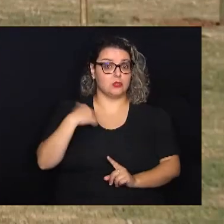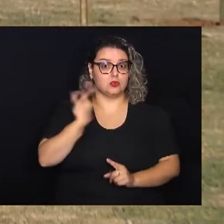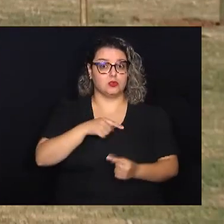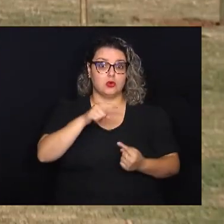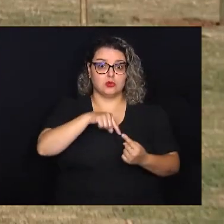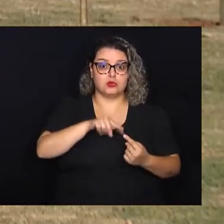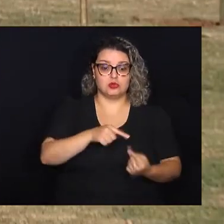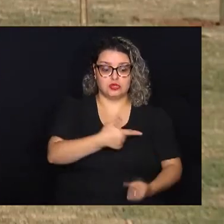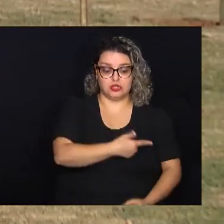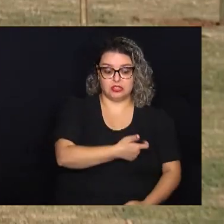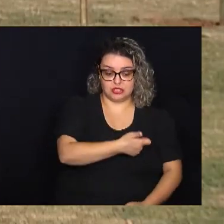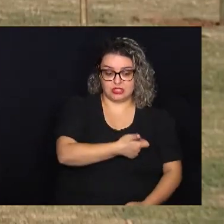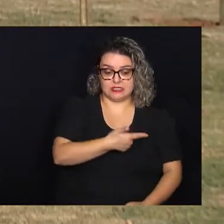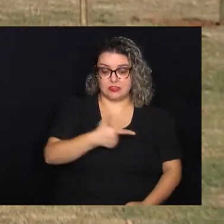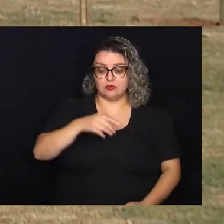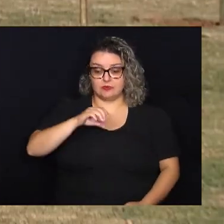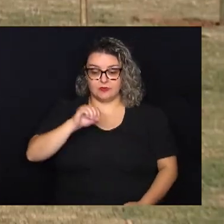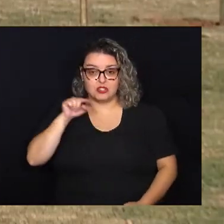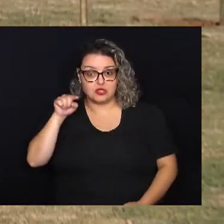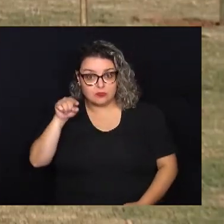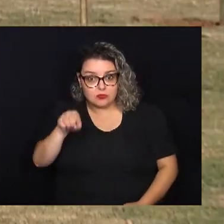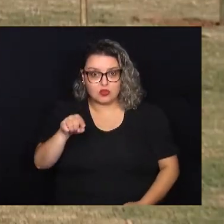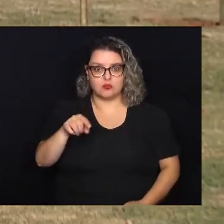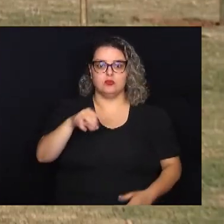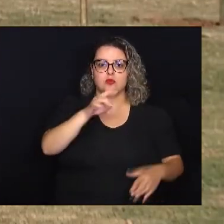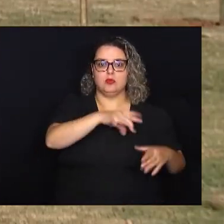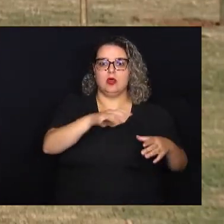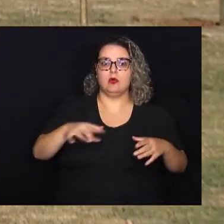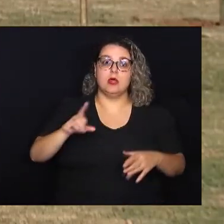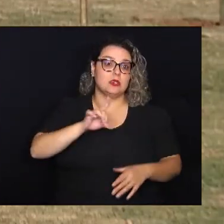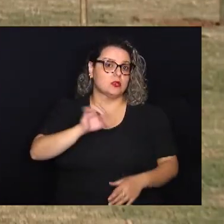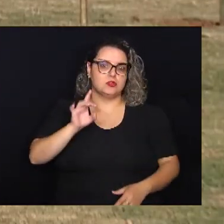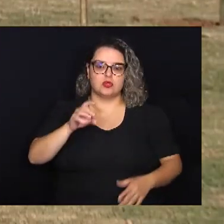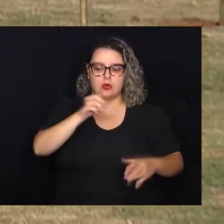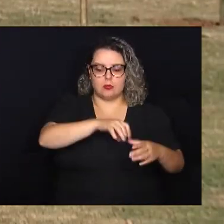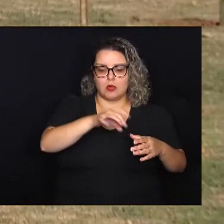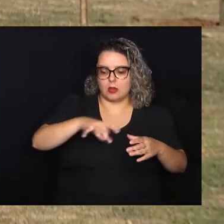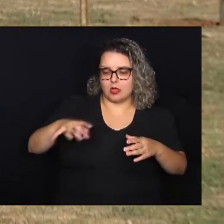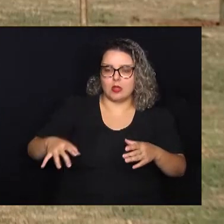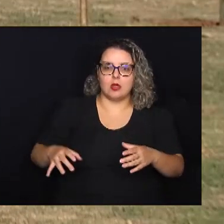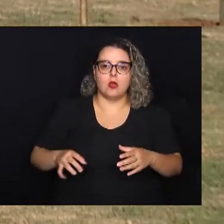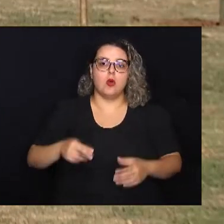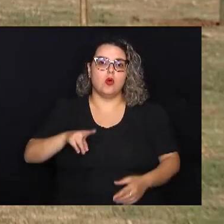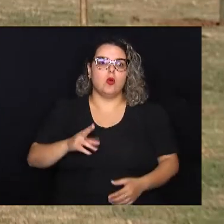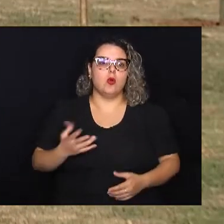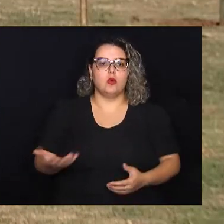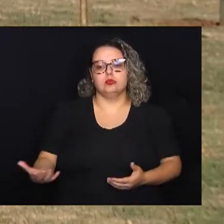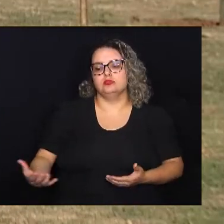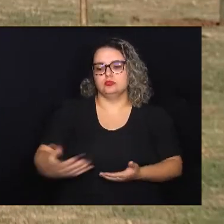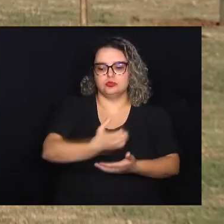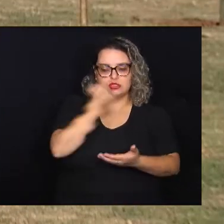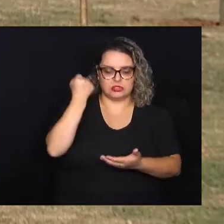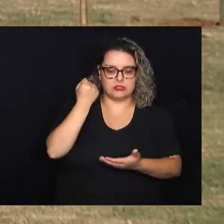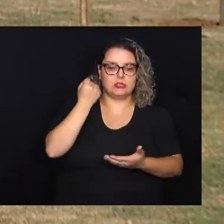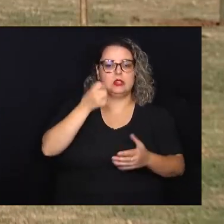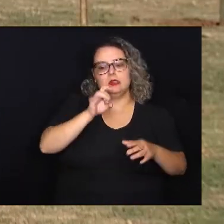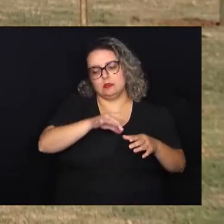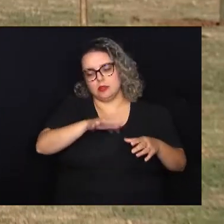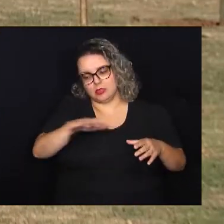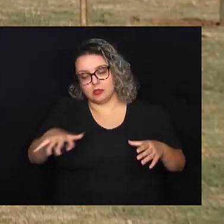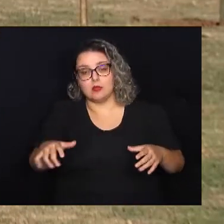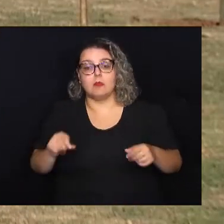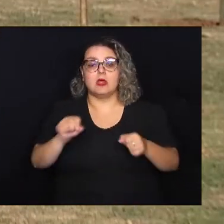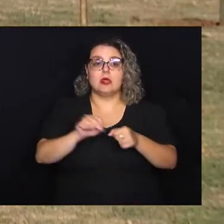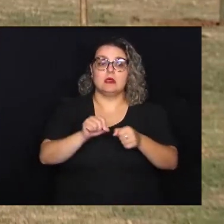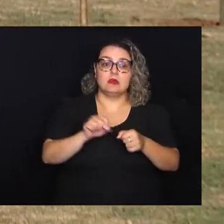de 120 mil multas a serem implantadas não é só pelo aspecto de plantar ou reparar o que foi tirado mas também nós fazemos com que